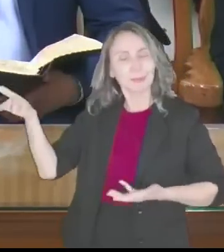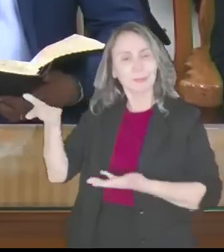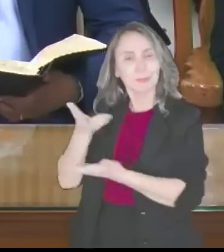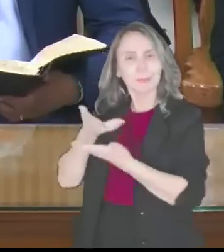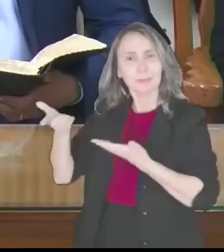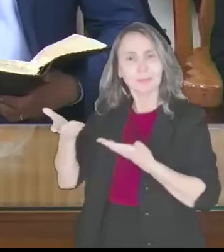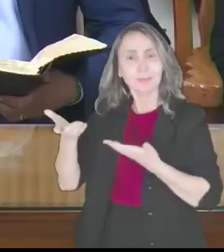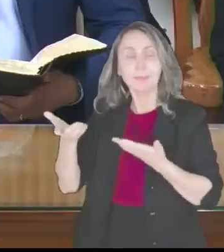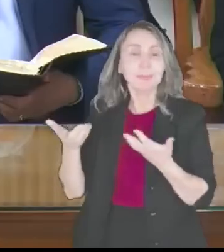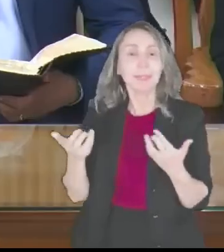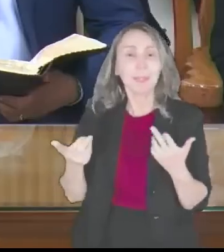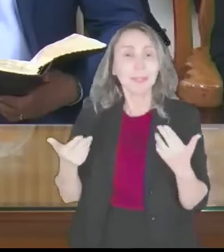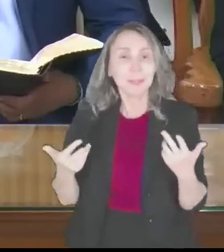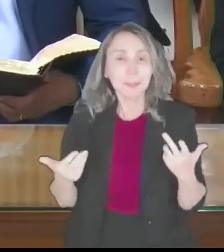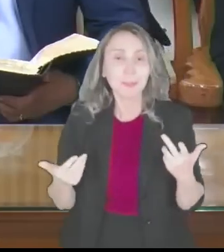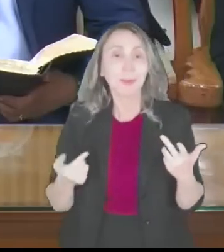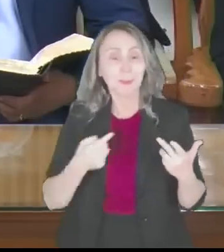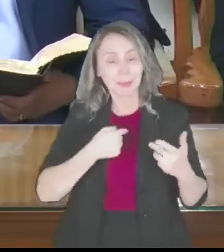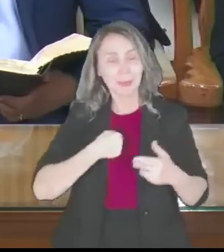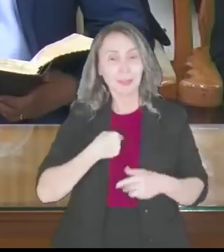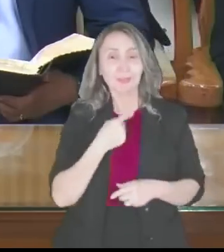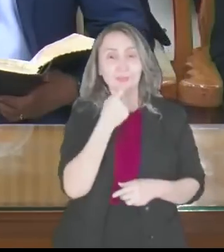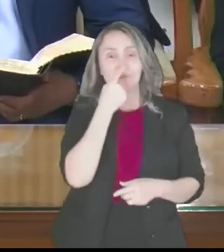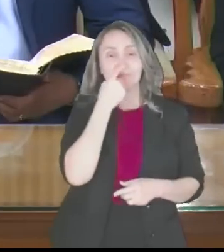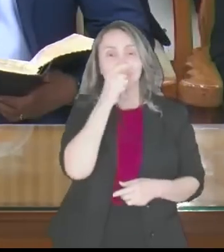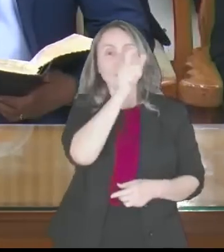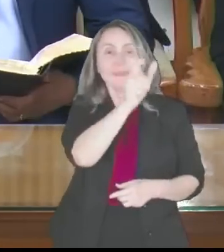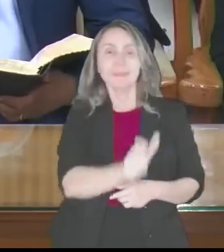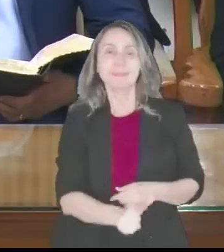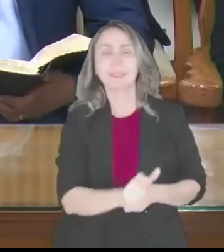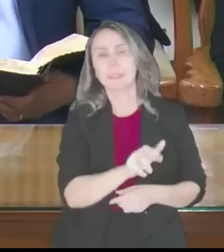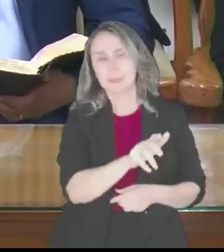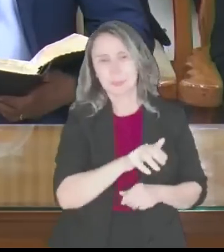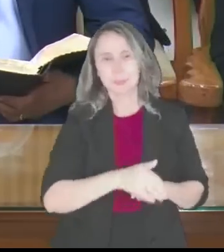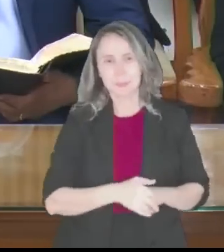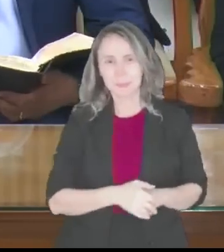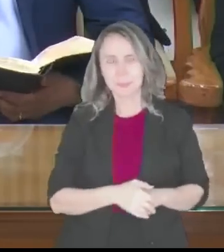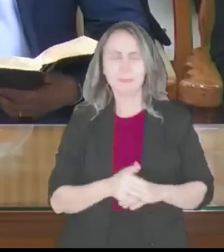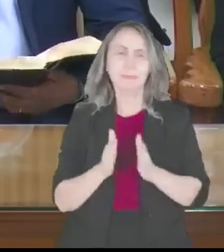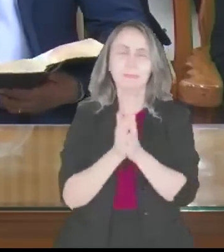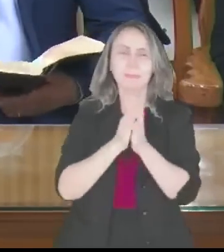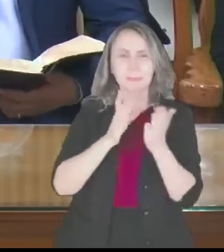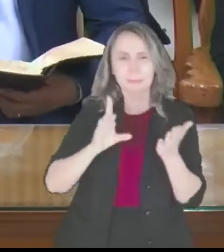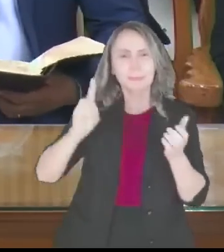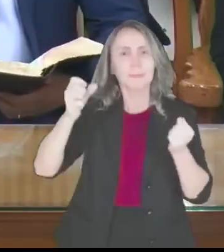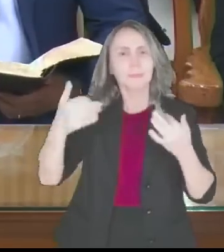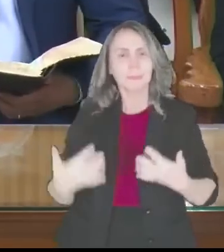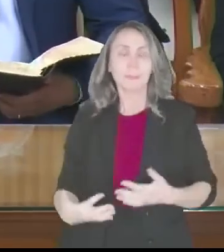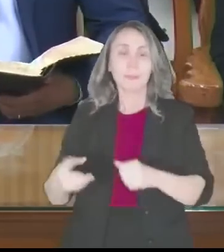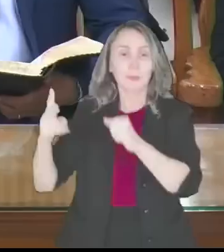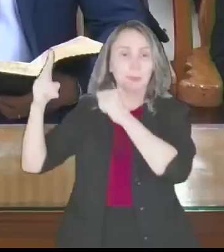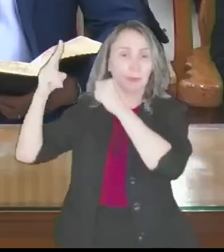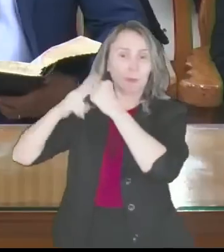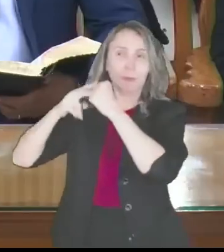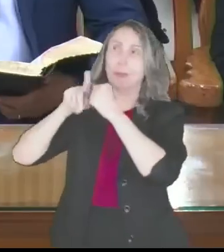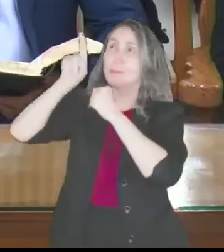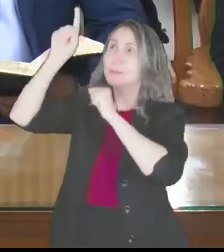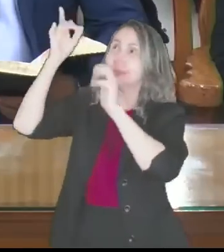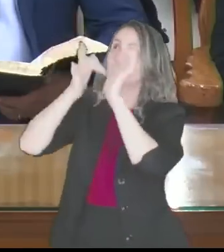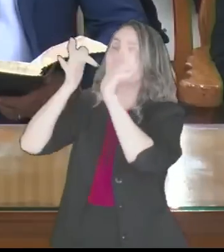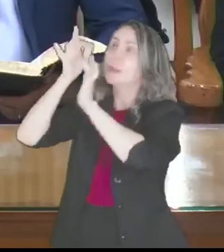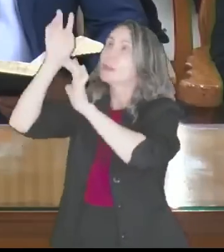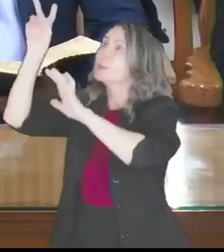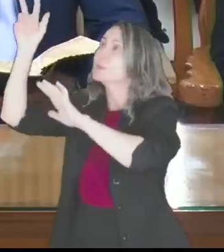o seu irmão. E a Bíblia diz: e o verbo se fez o que, meus irmãos? Carne, e